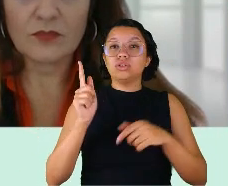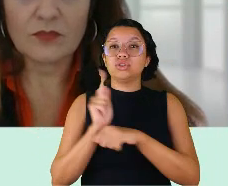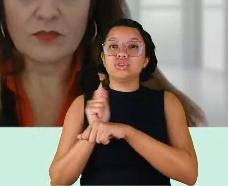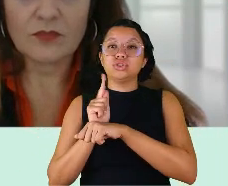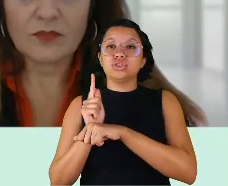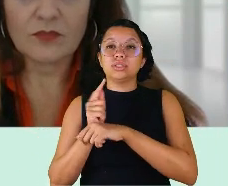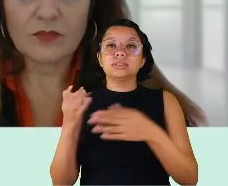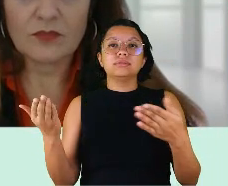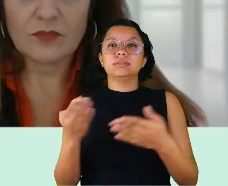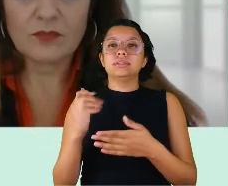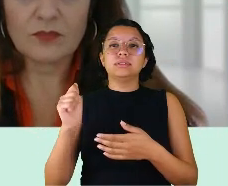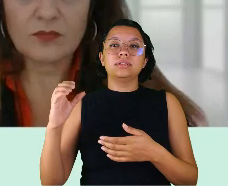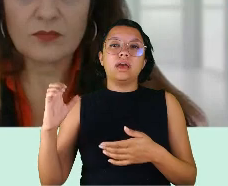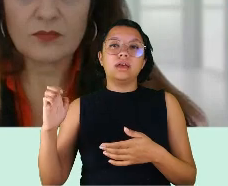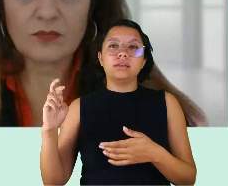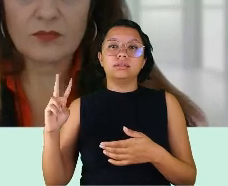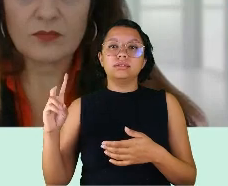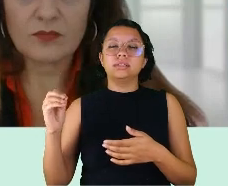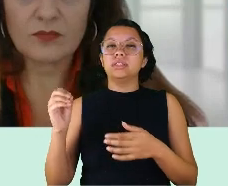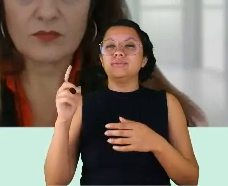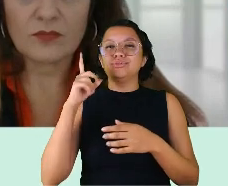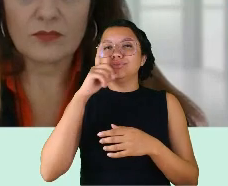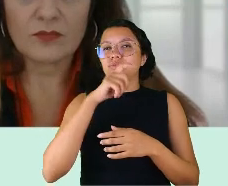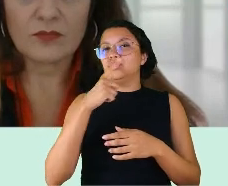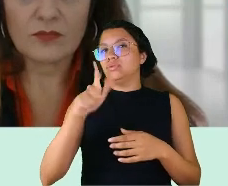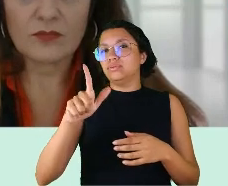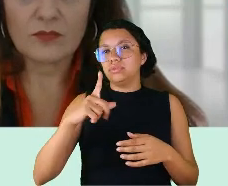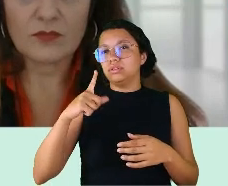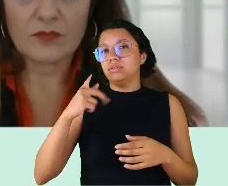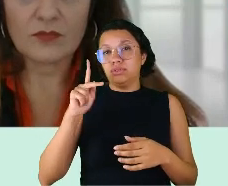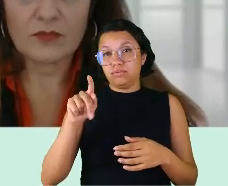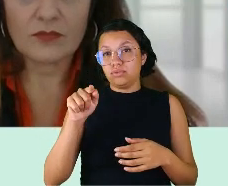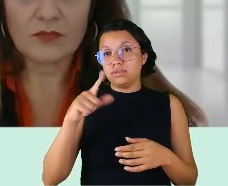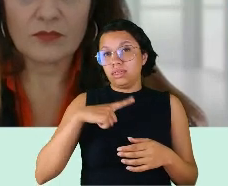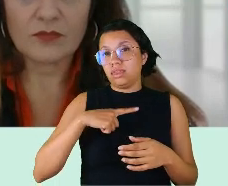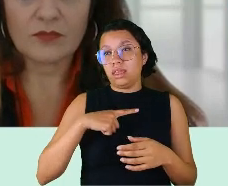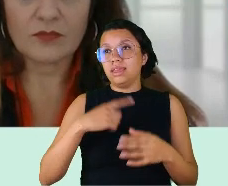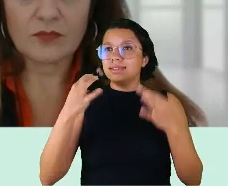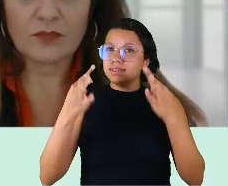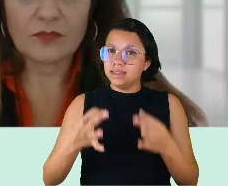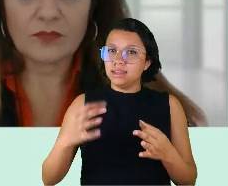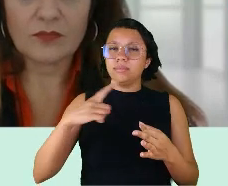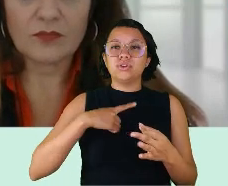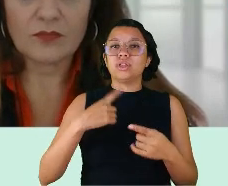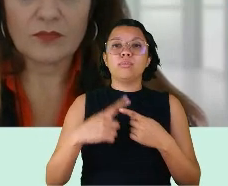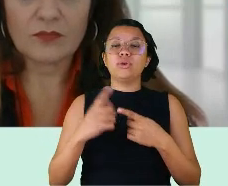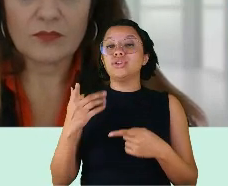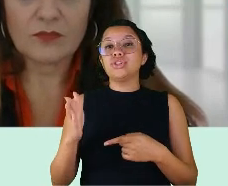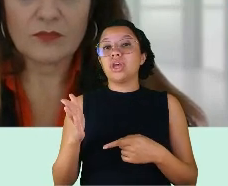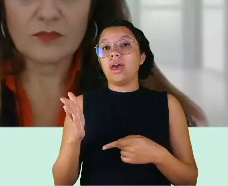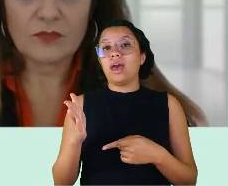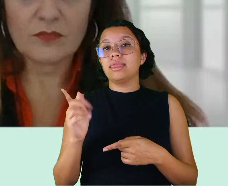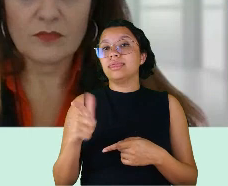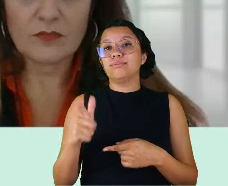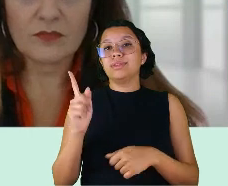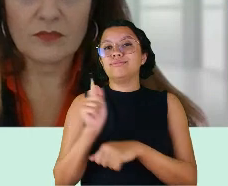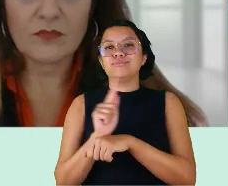para a gestão desse acervo complicado que você tem, que certamente tem, porque já não teve